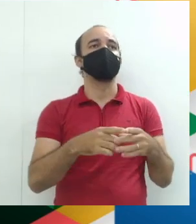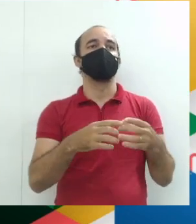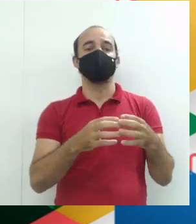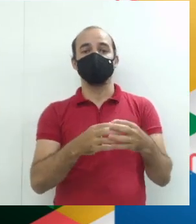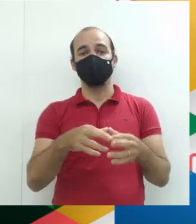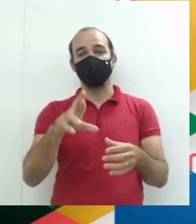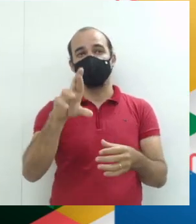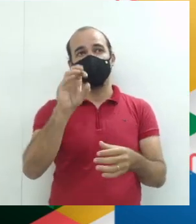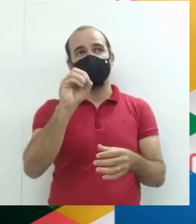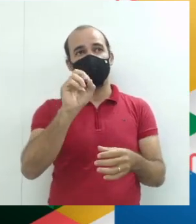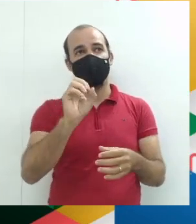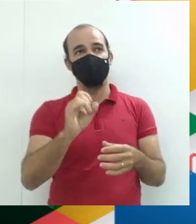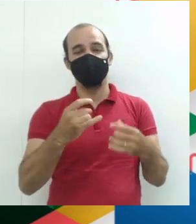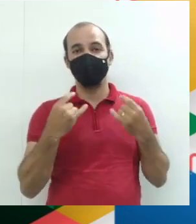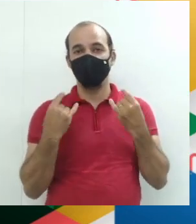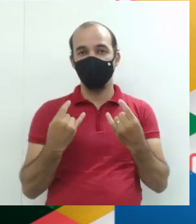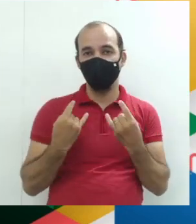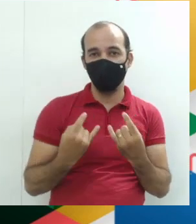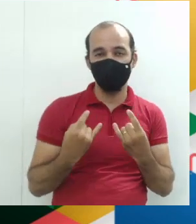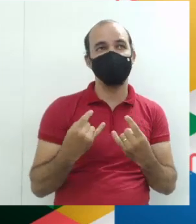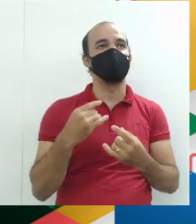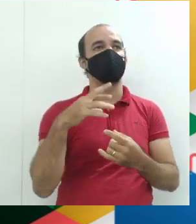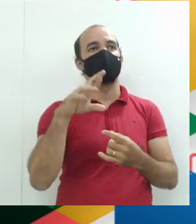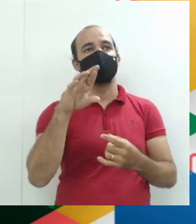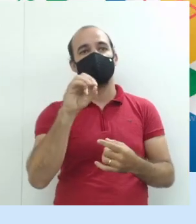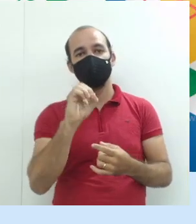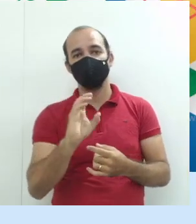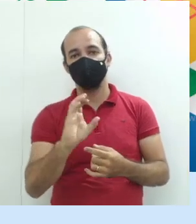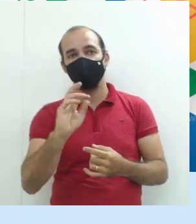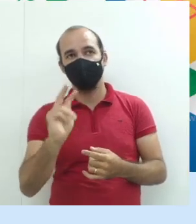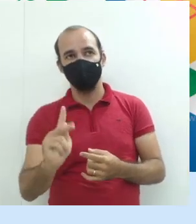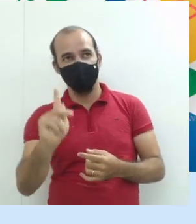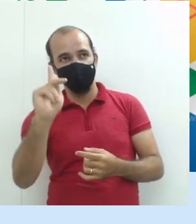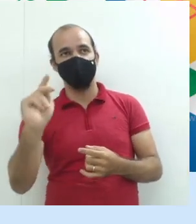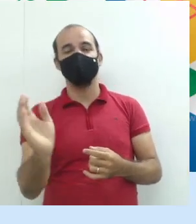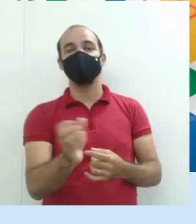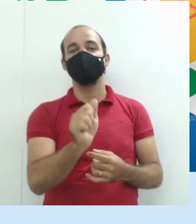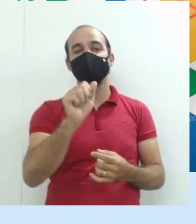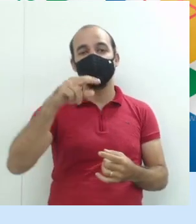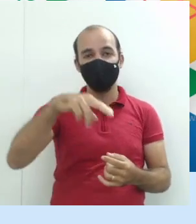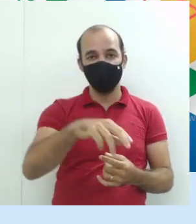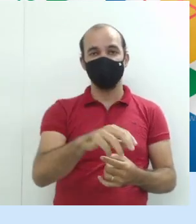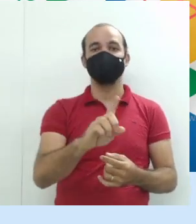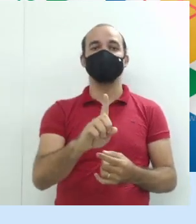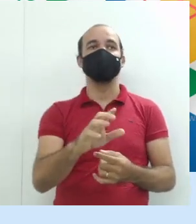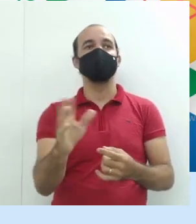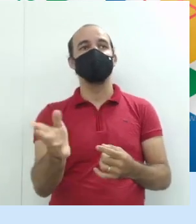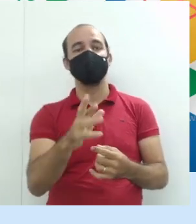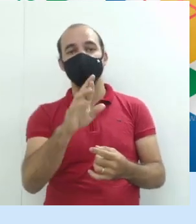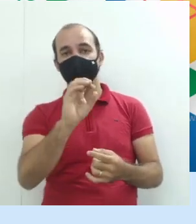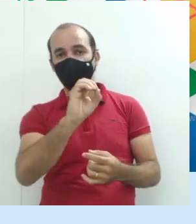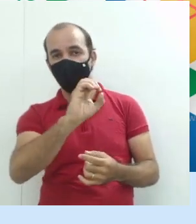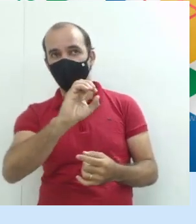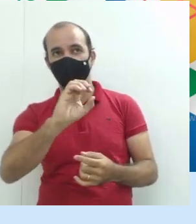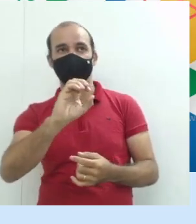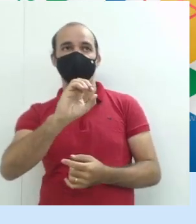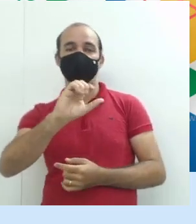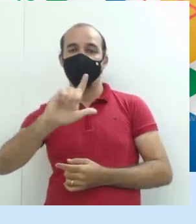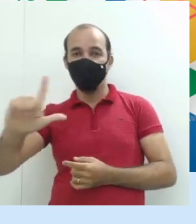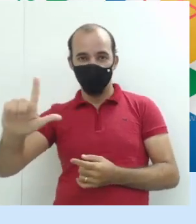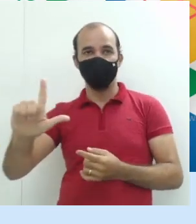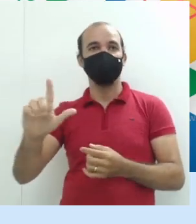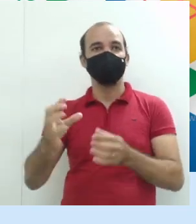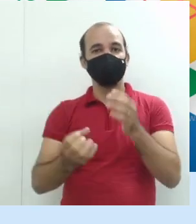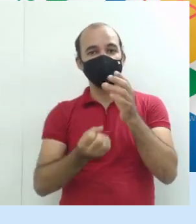roll, que o gênero é fruto de uma combinação de diversos tipos de música. Ele originou-se nos Estados